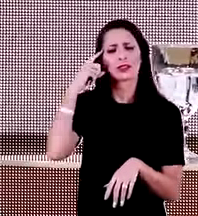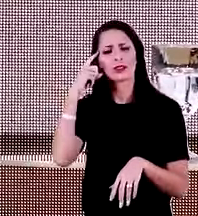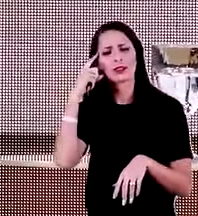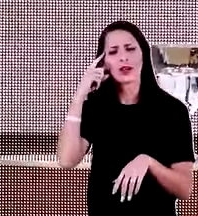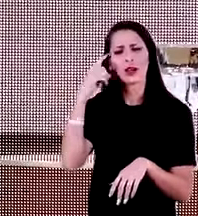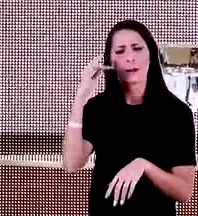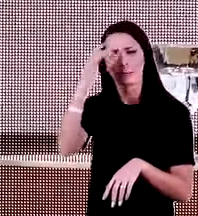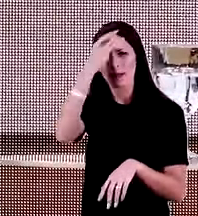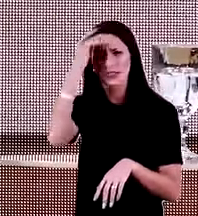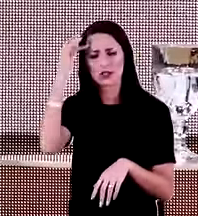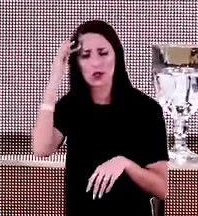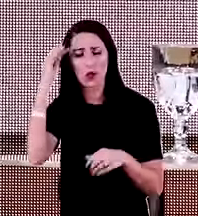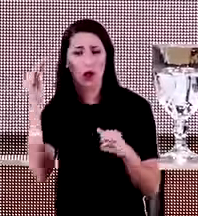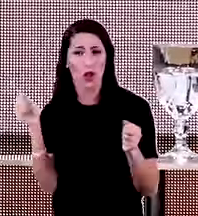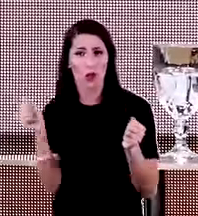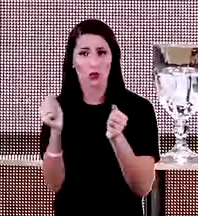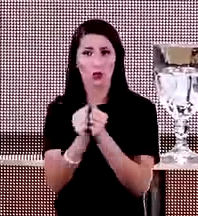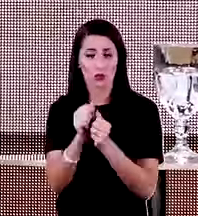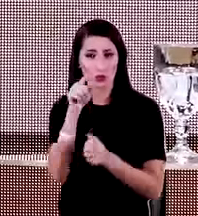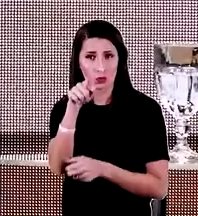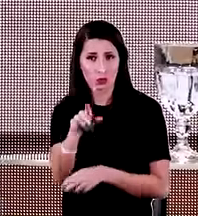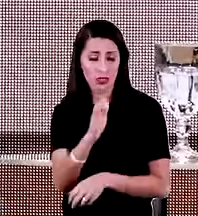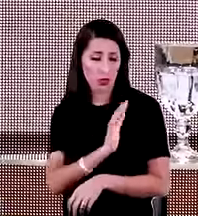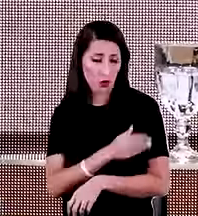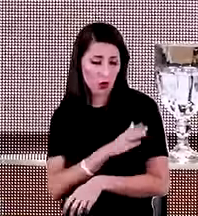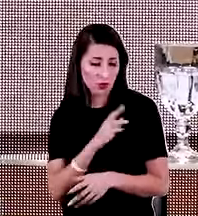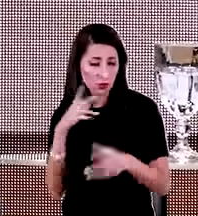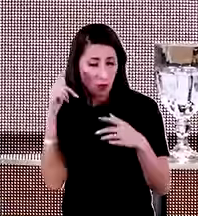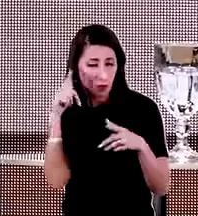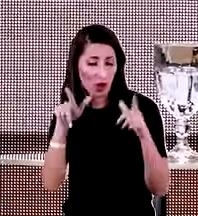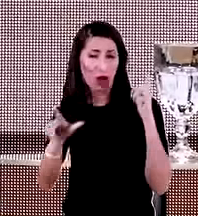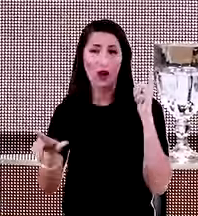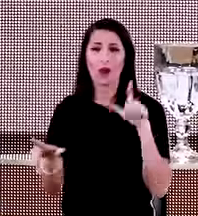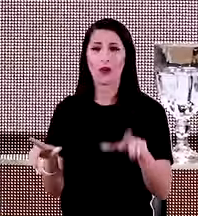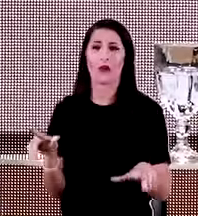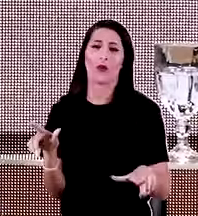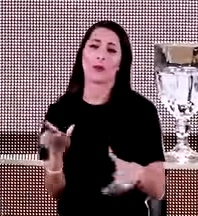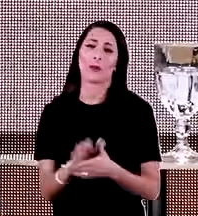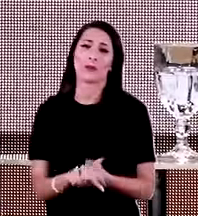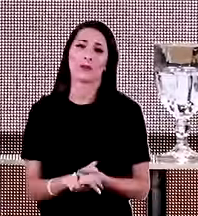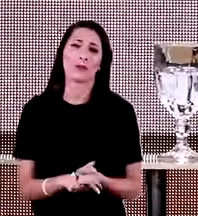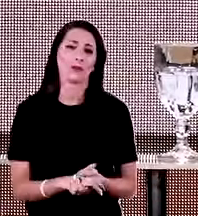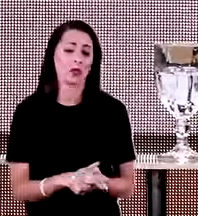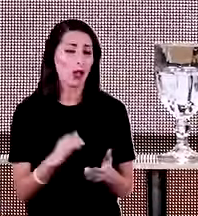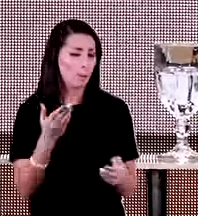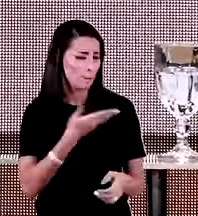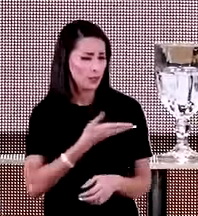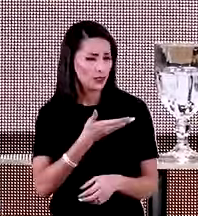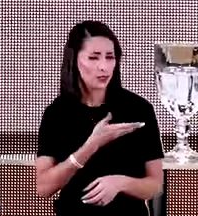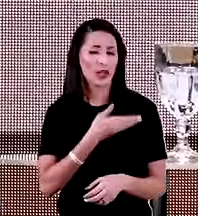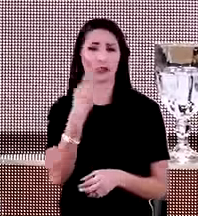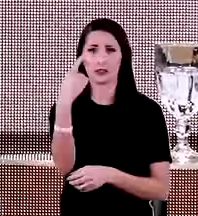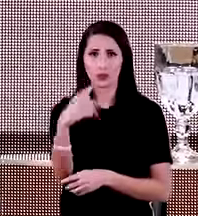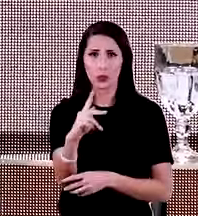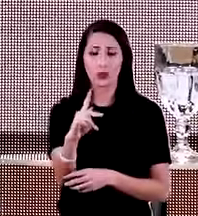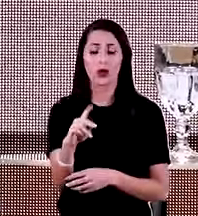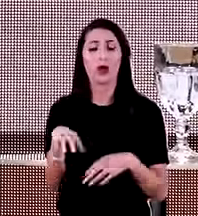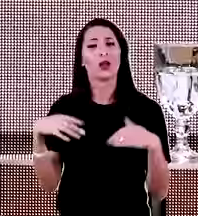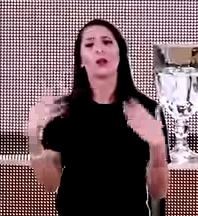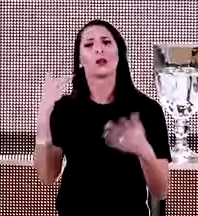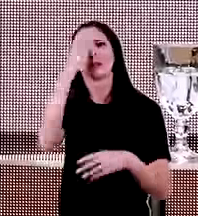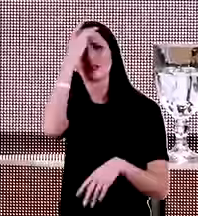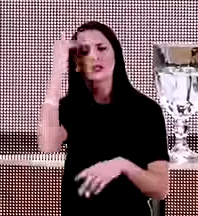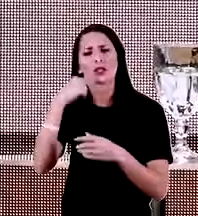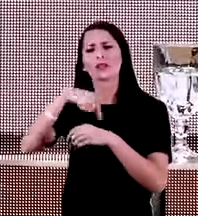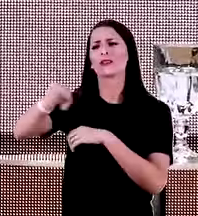Ganhou ou não ganhou? Ganhou seu coração, ganhou sua amizade. E quem foi embora não conquistou nada. Perdeu o terreno,